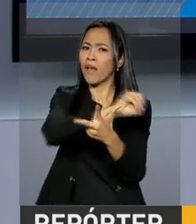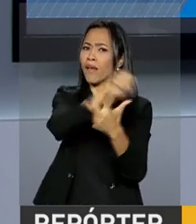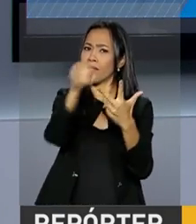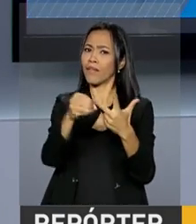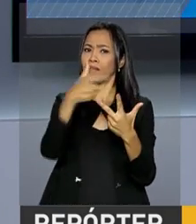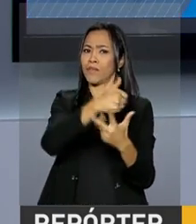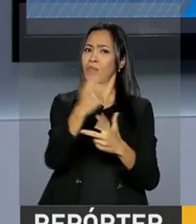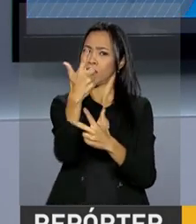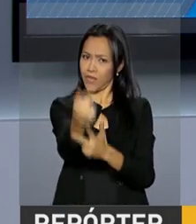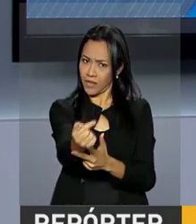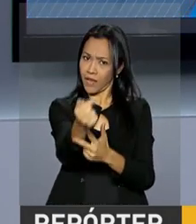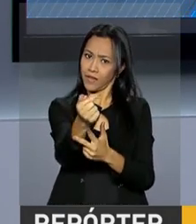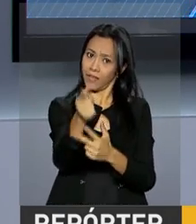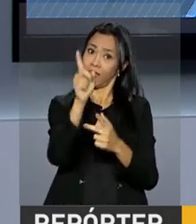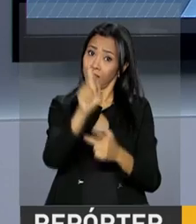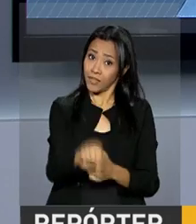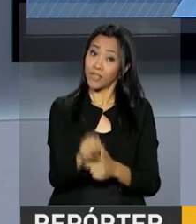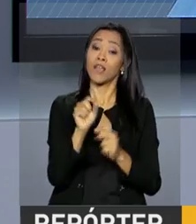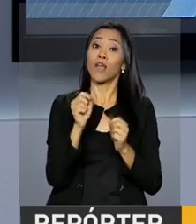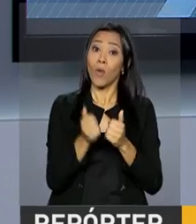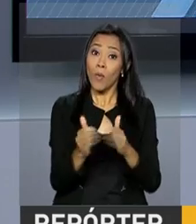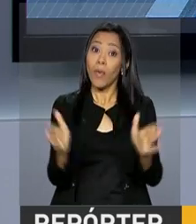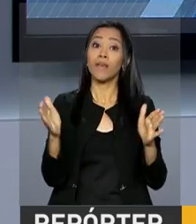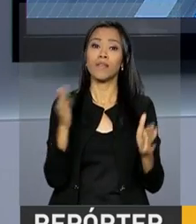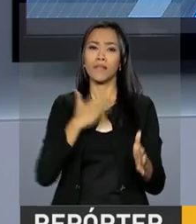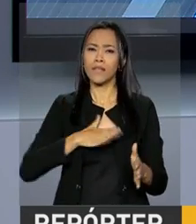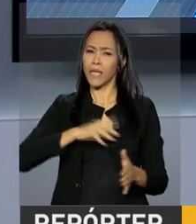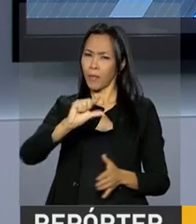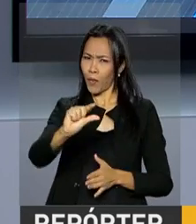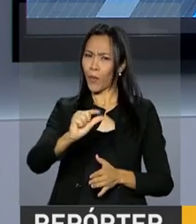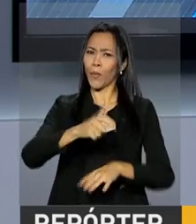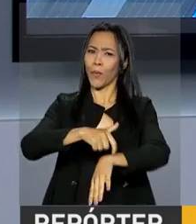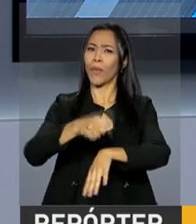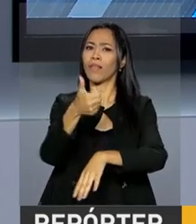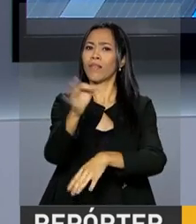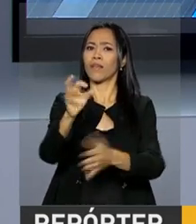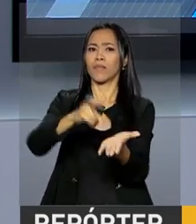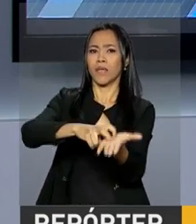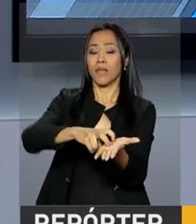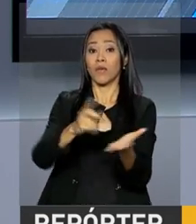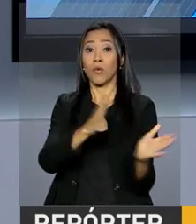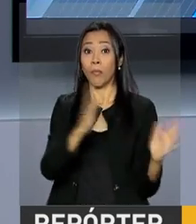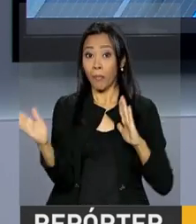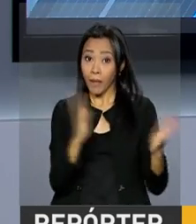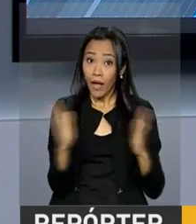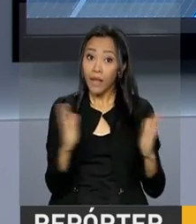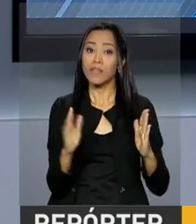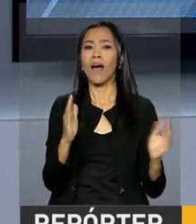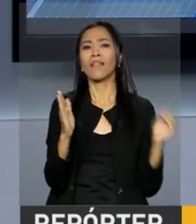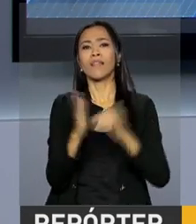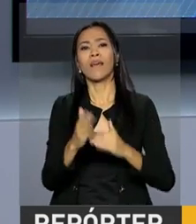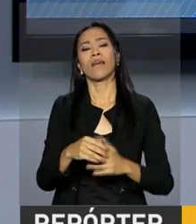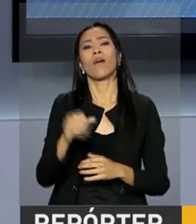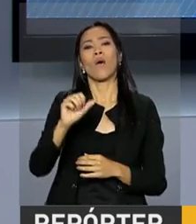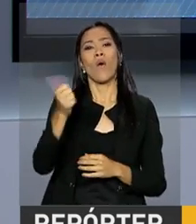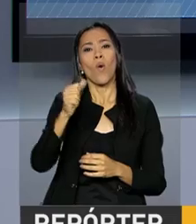2017 o Exame Nacional do Ensino Médio começam daqui a pouco às 10 da manhã o prazo vai até às